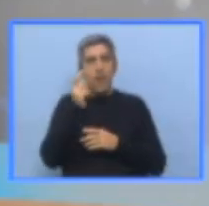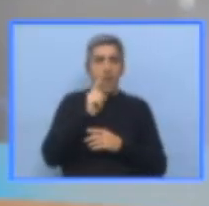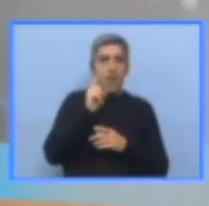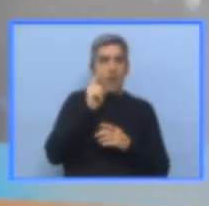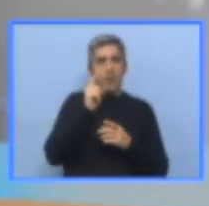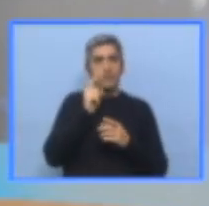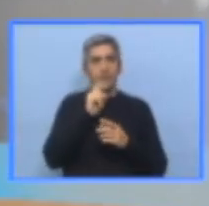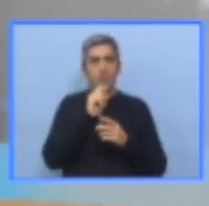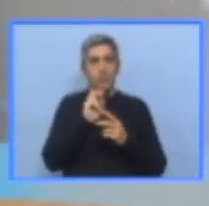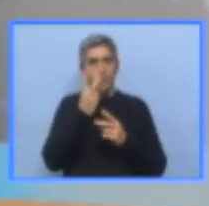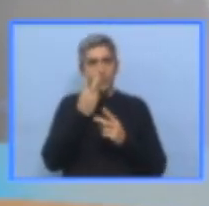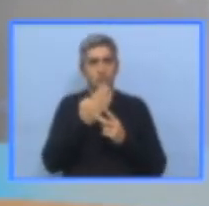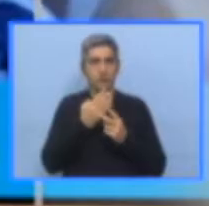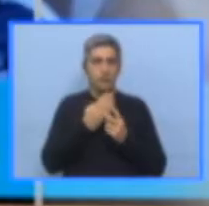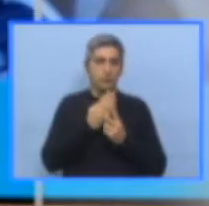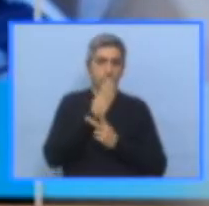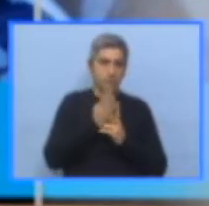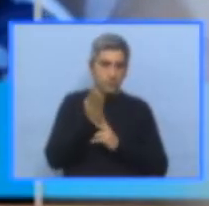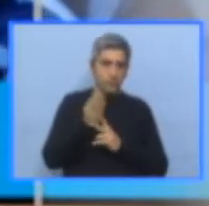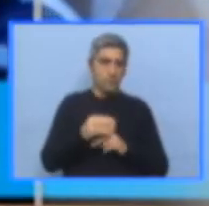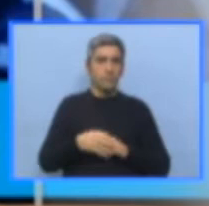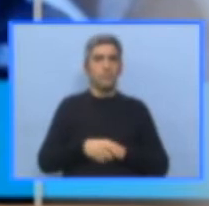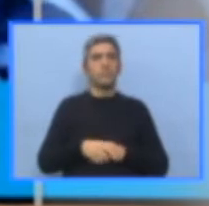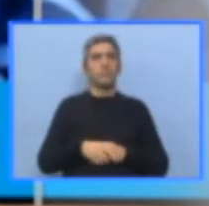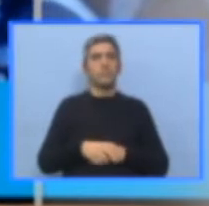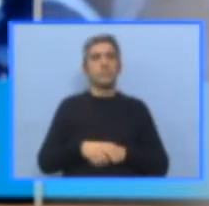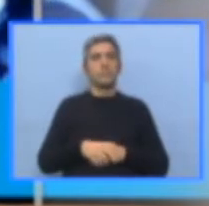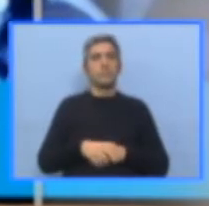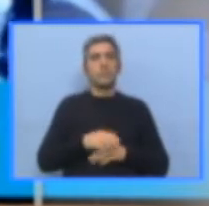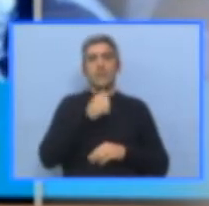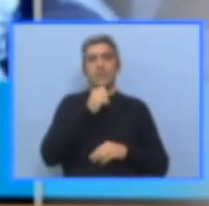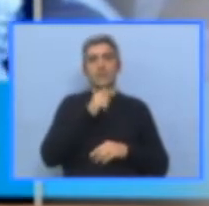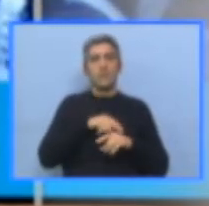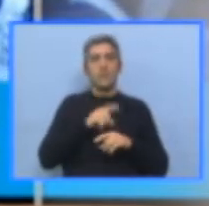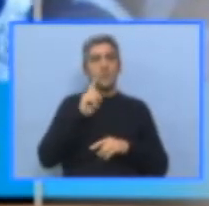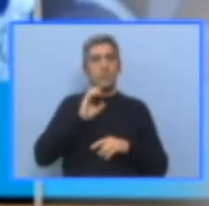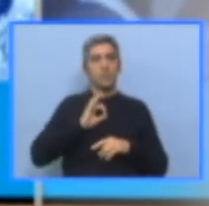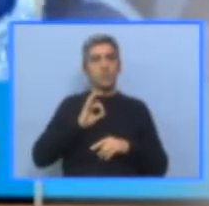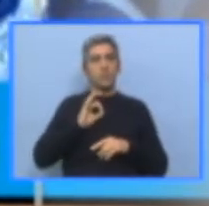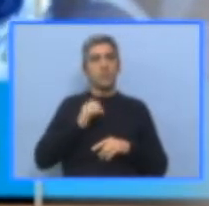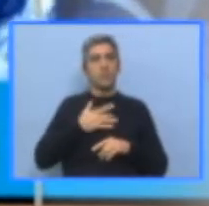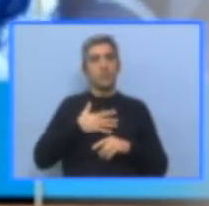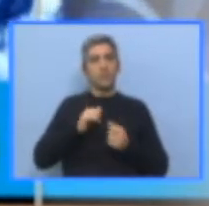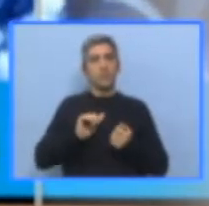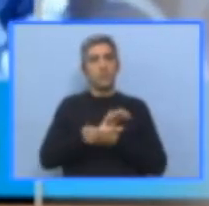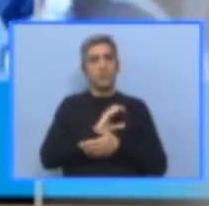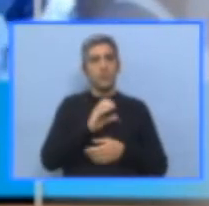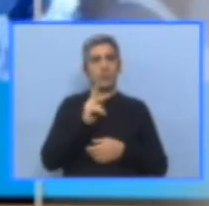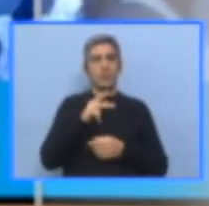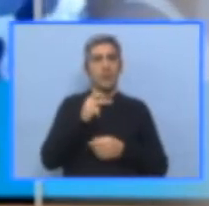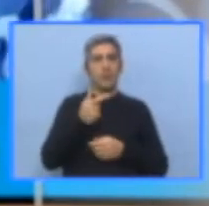um dos consequências lados, que poderia ter, porque é muito a decisão da dona do jornal, da Catherine